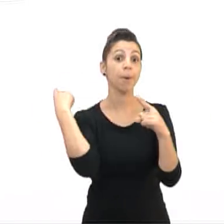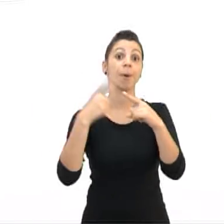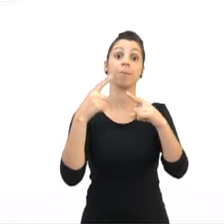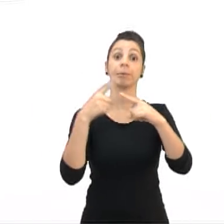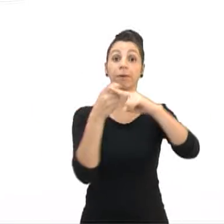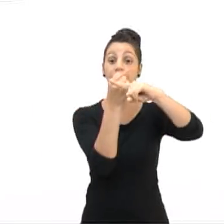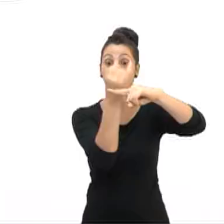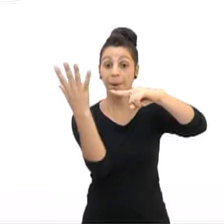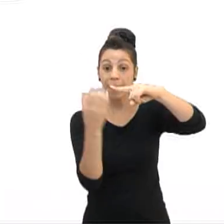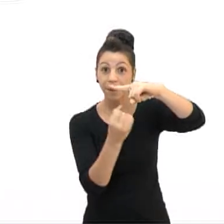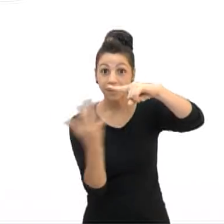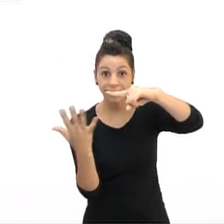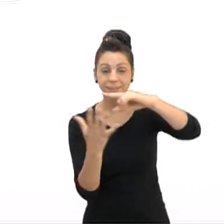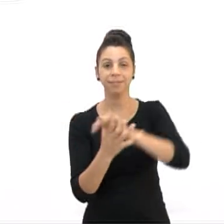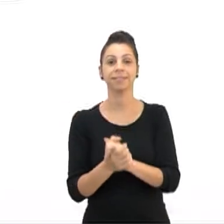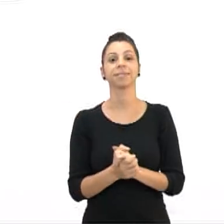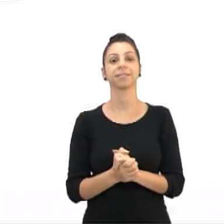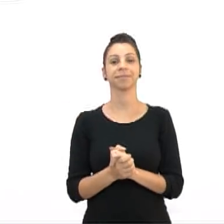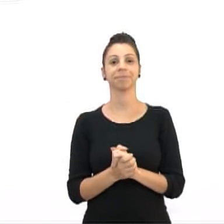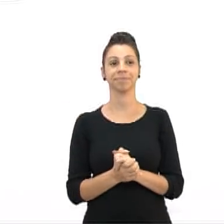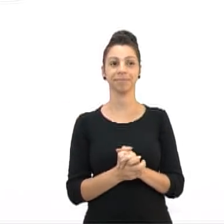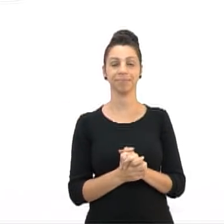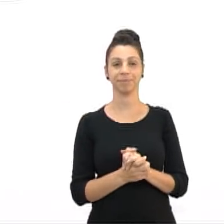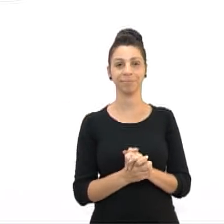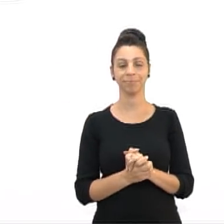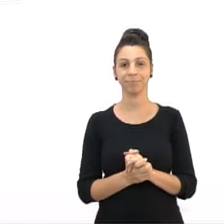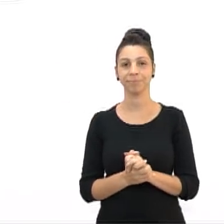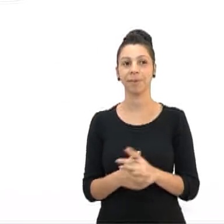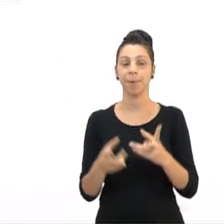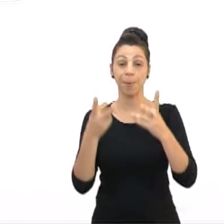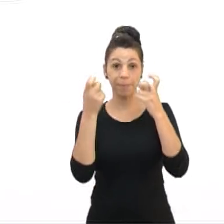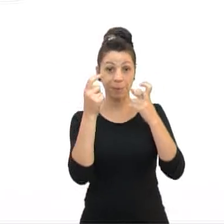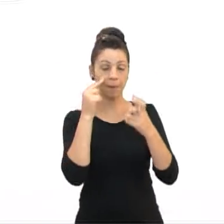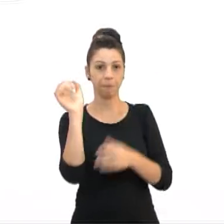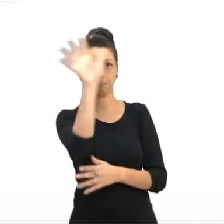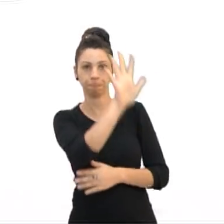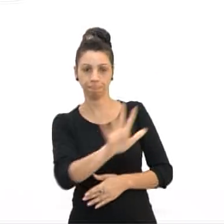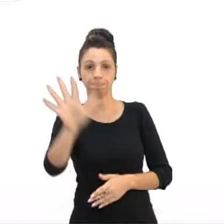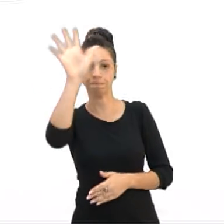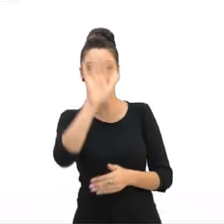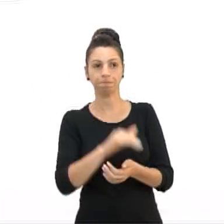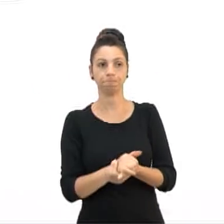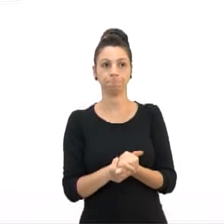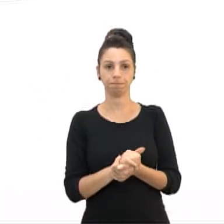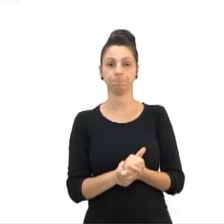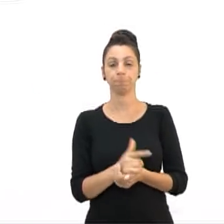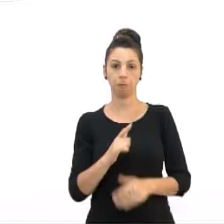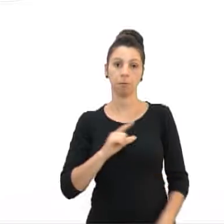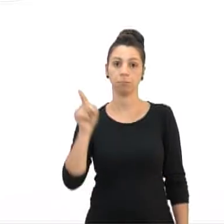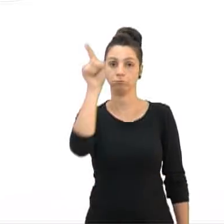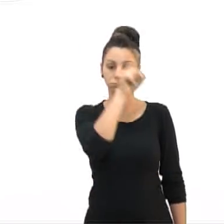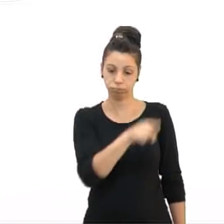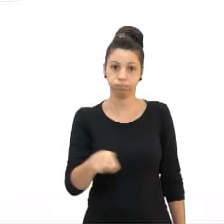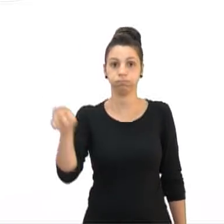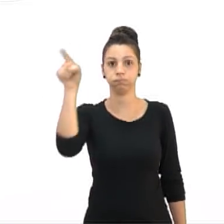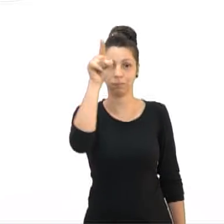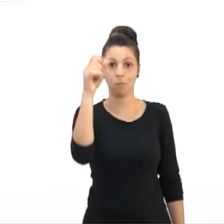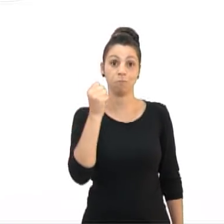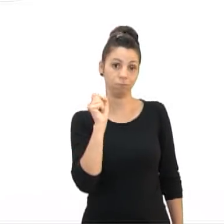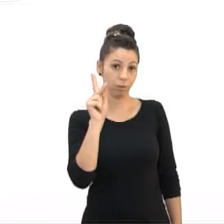fração. Mas, veja bem, observe a figura. Eu tenho uma